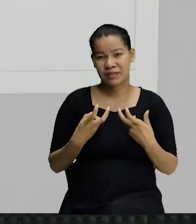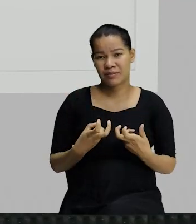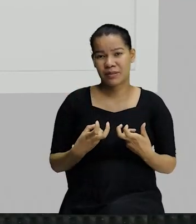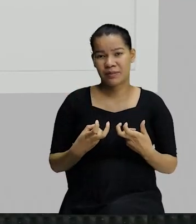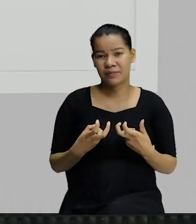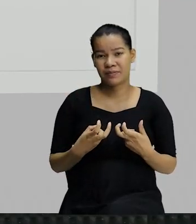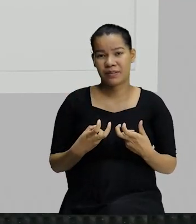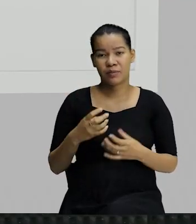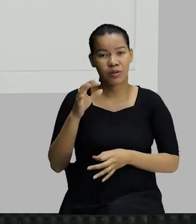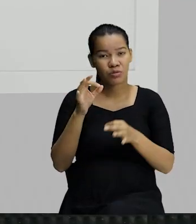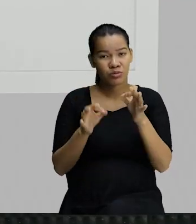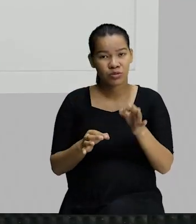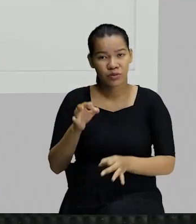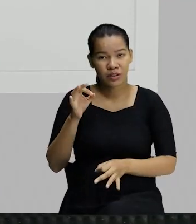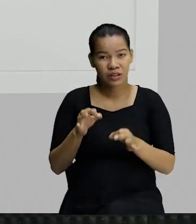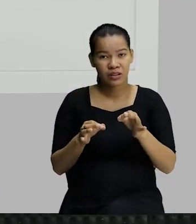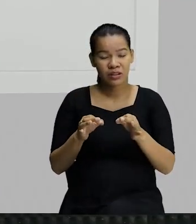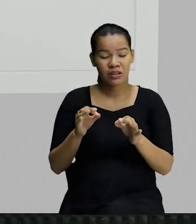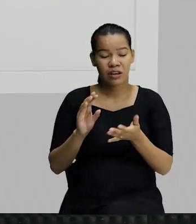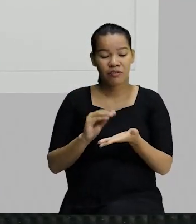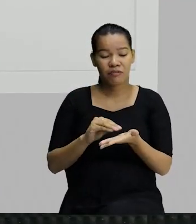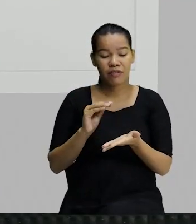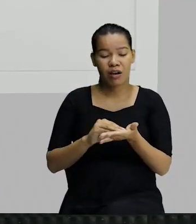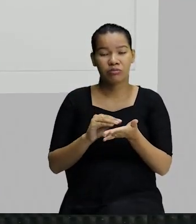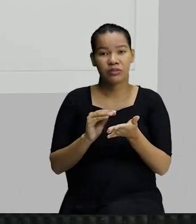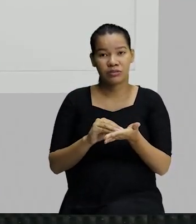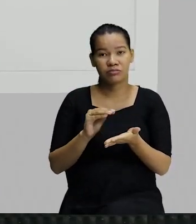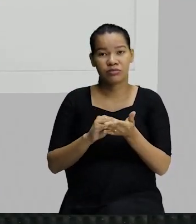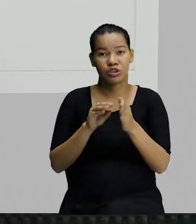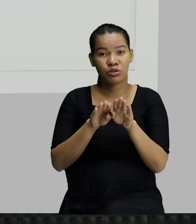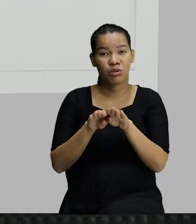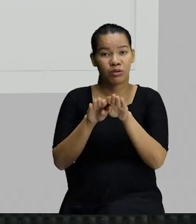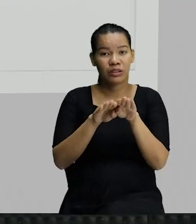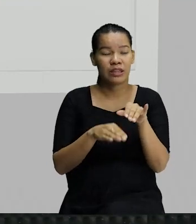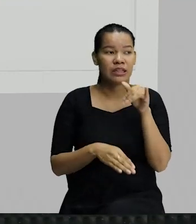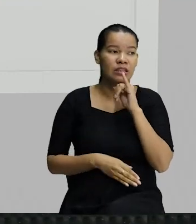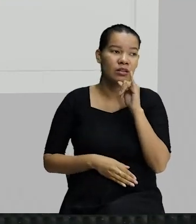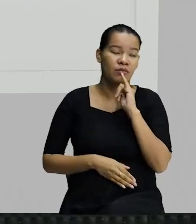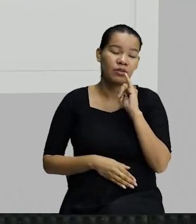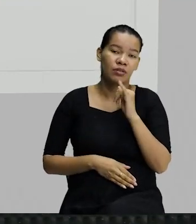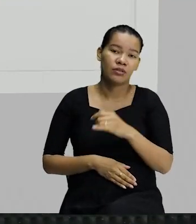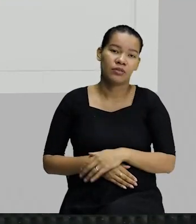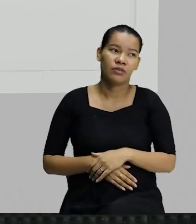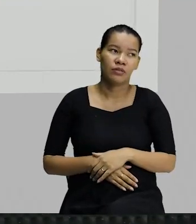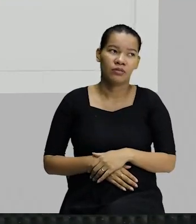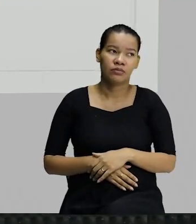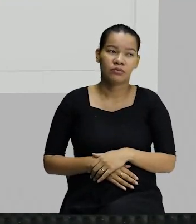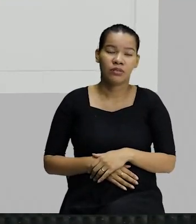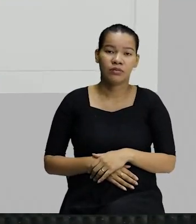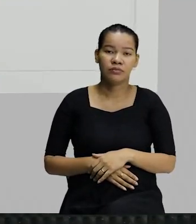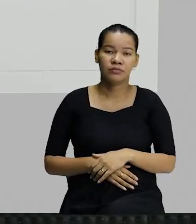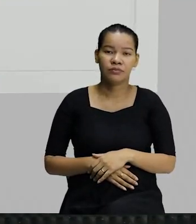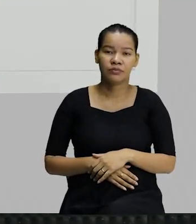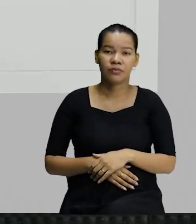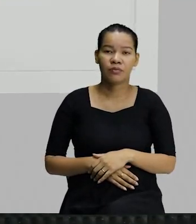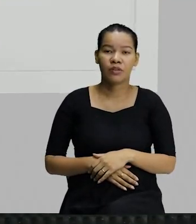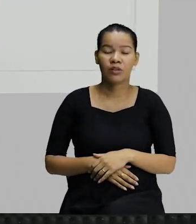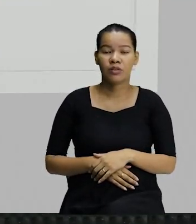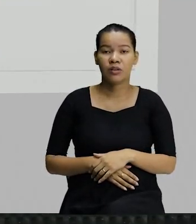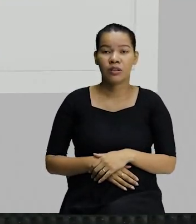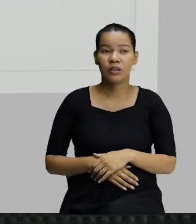uma justificativa da desigualdade. Por exemplo, você pegar Rousseau e Marx, eles explicam